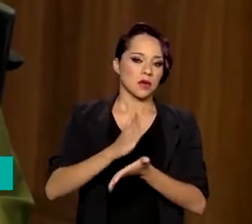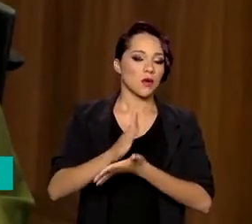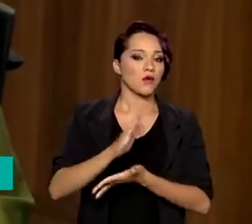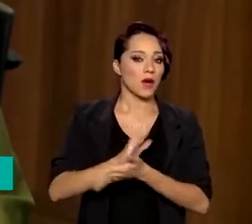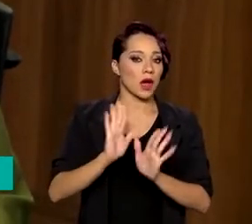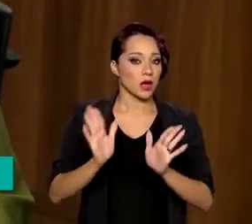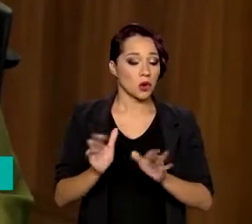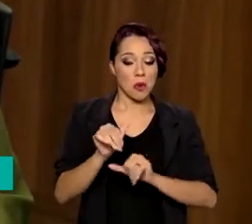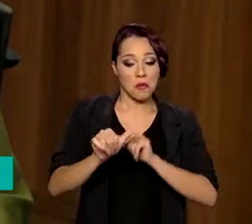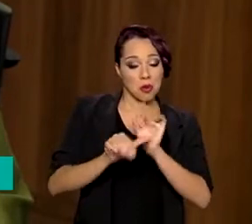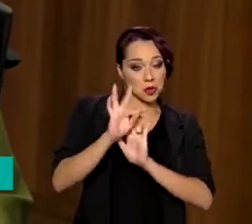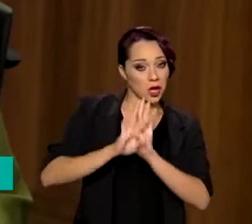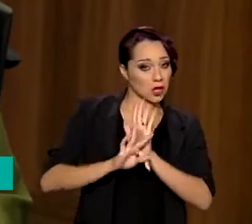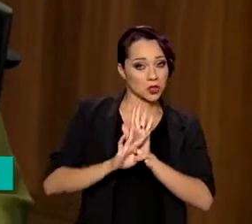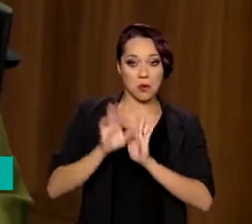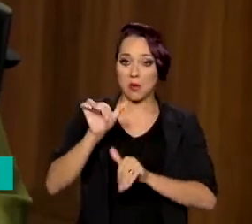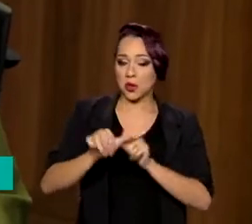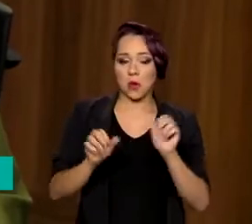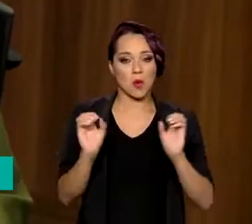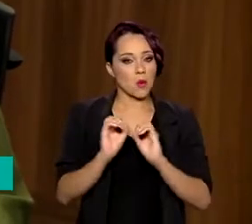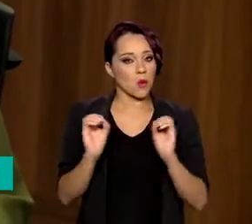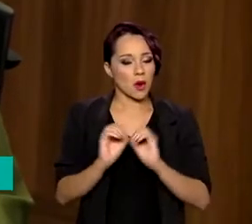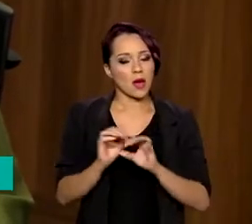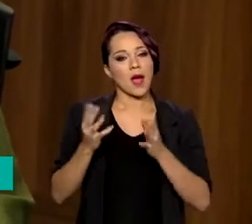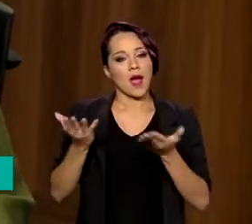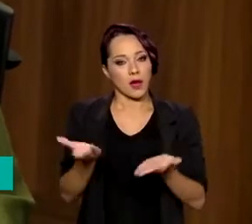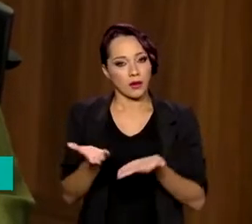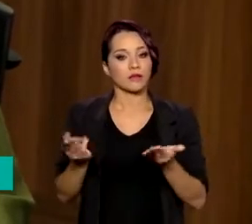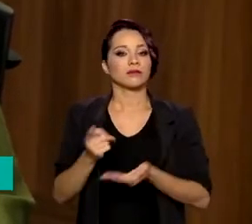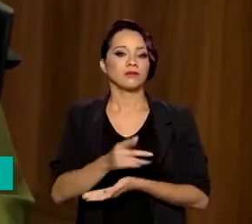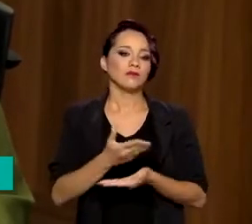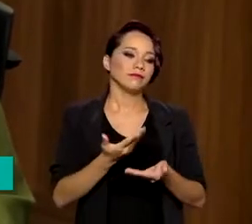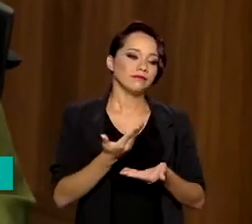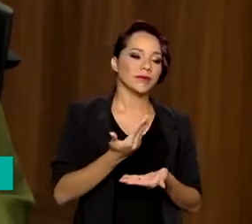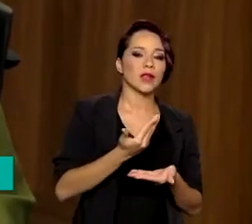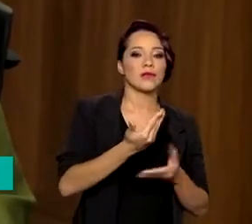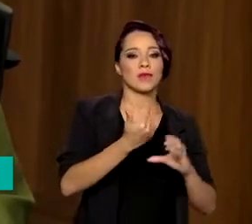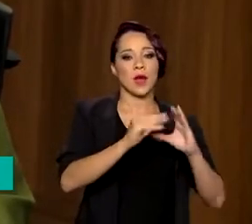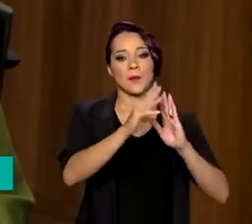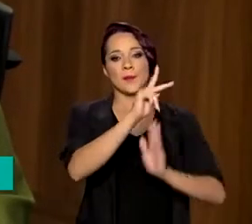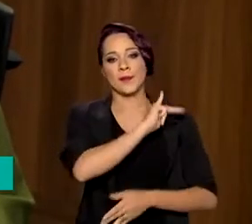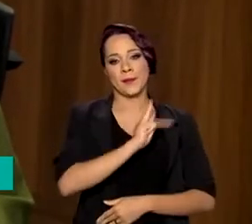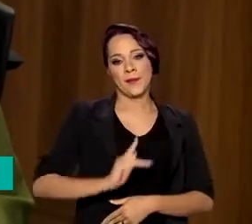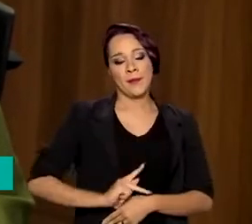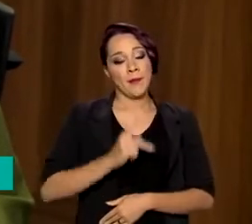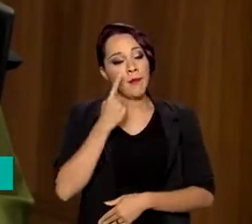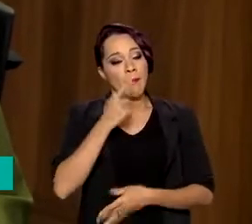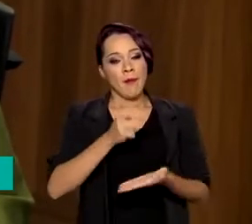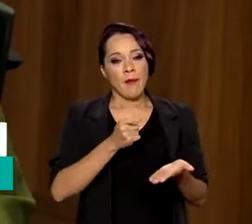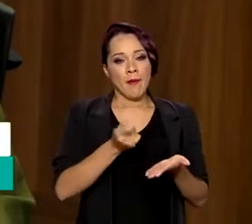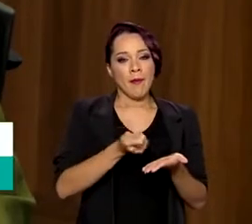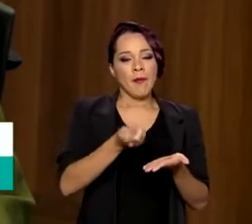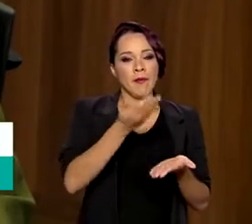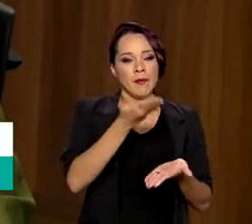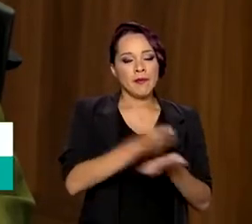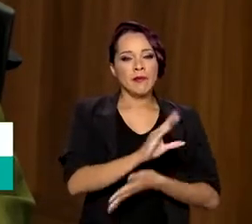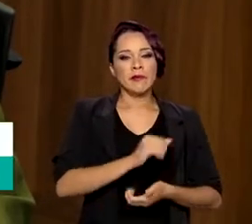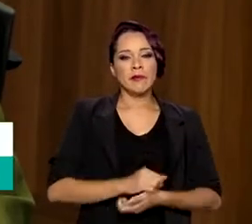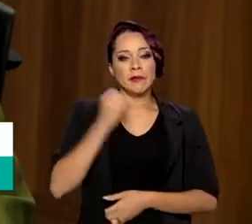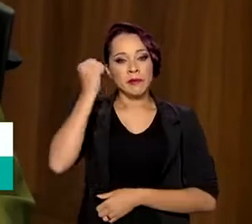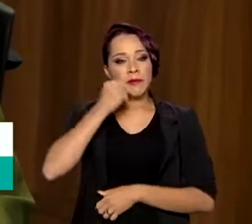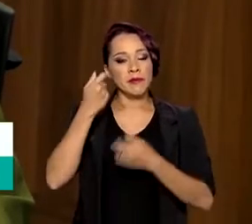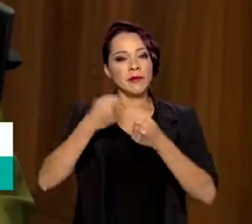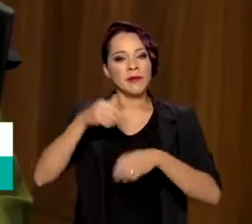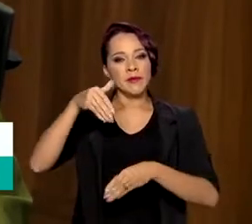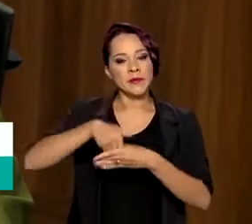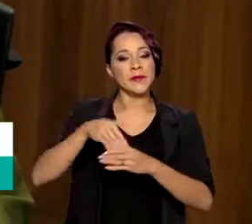integralmente, sem modificação nenhuma, e por isso que ela vai à sanção presidencial. Os senadores tinham que votar até o dia 16 de maio